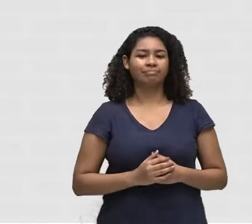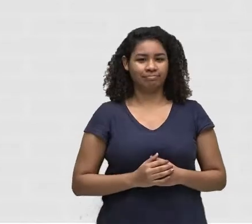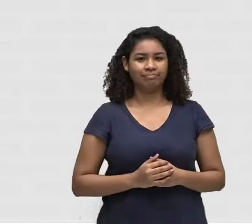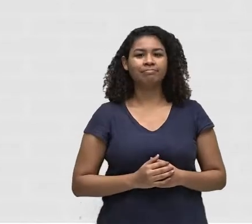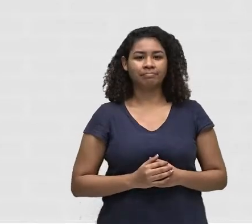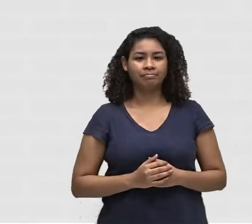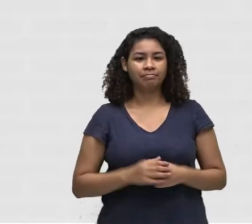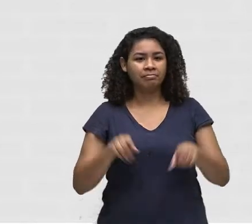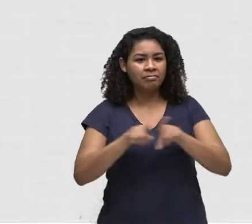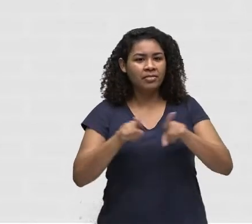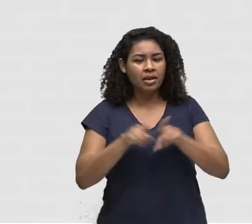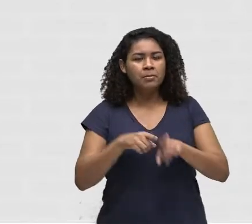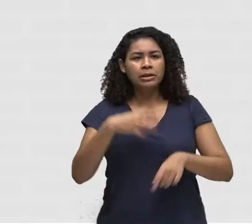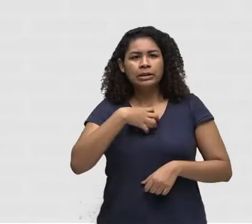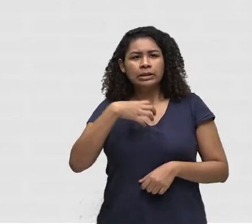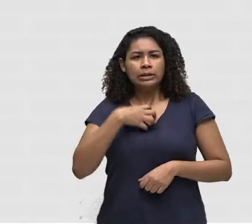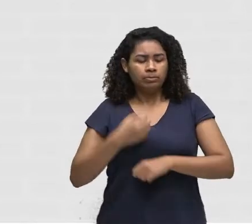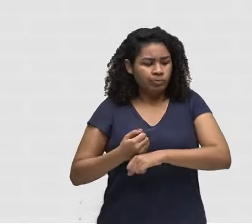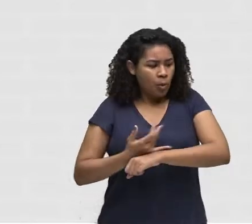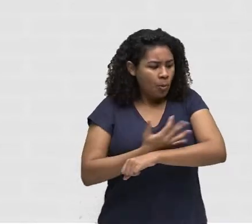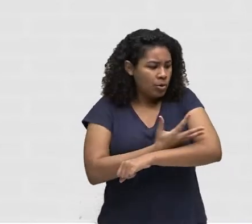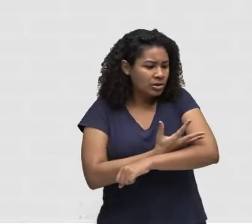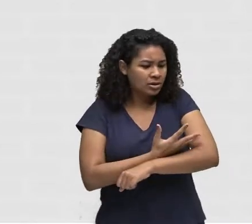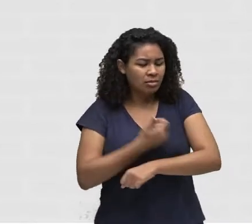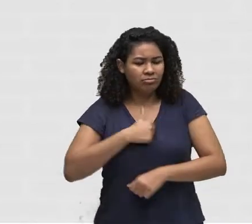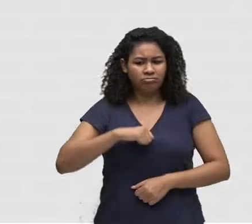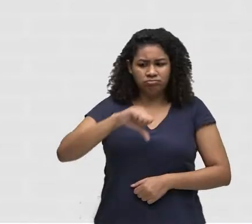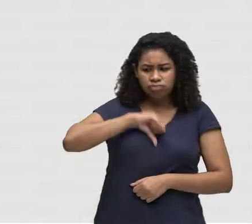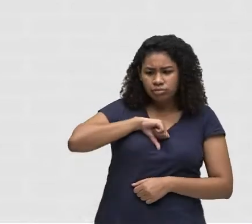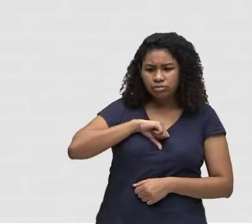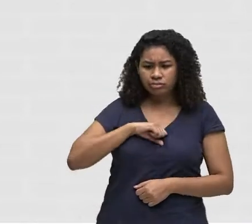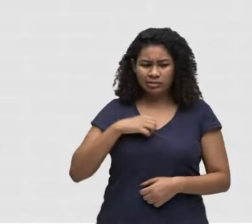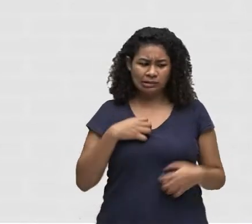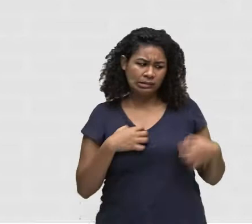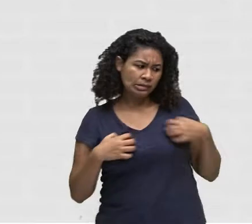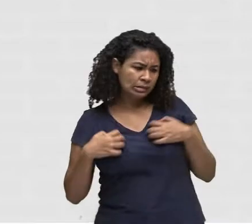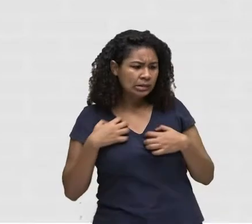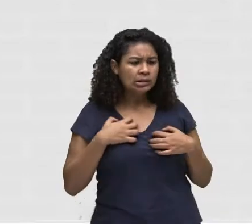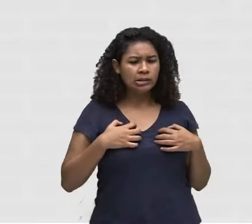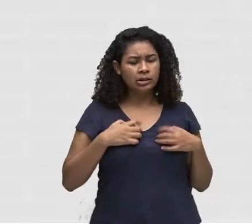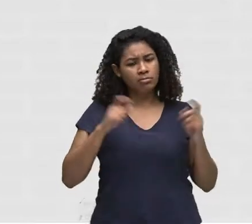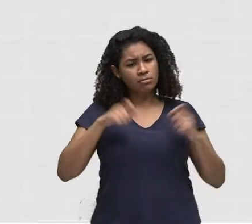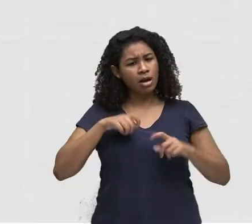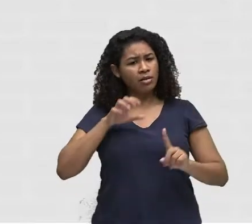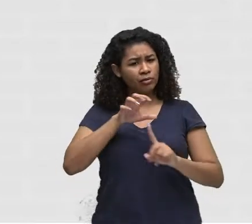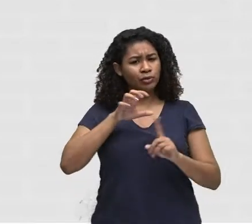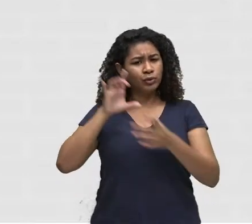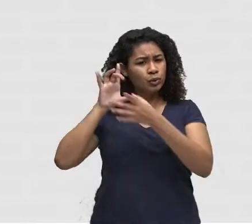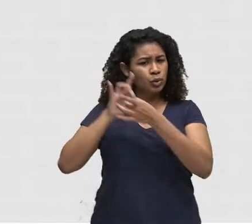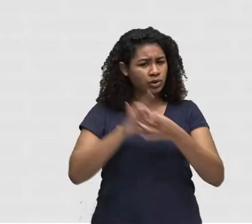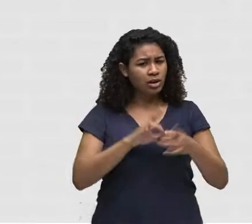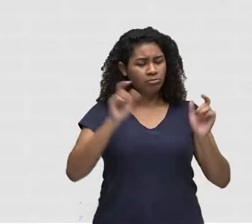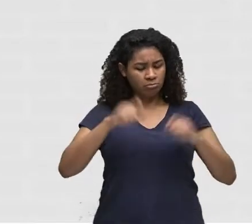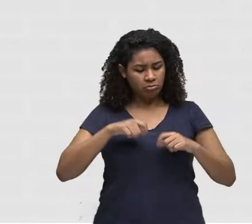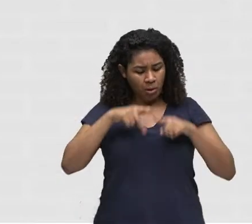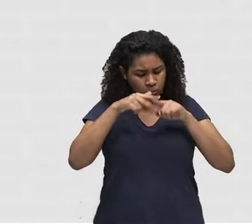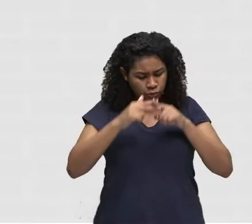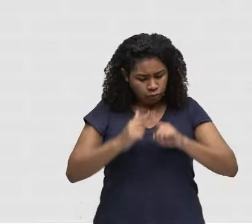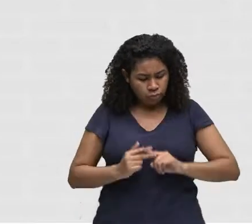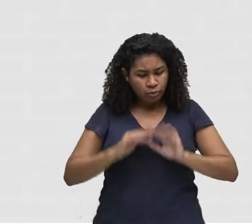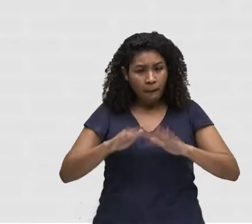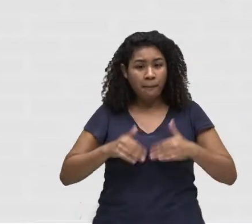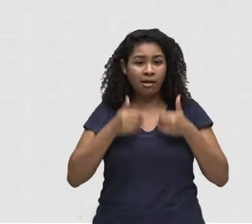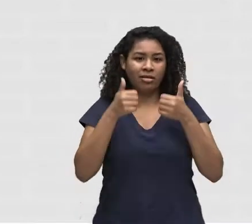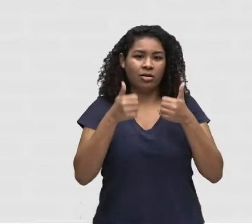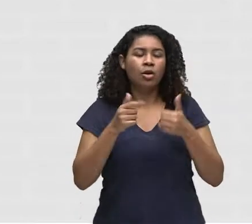gatilhos emocionais, frustrações e ações das pessoas impactam nos demais e no contexto, buscando formas de aprimoramento. Então, você falou, não é só